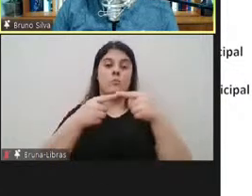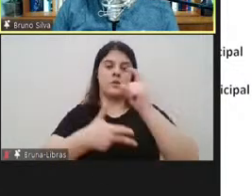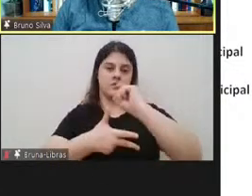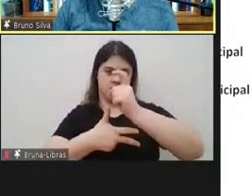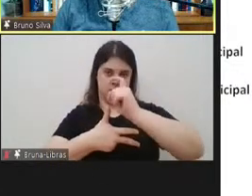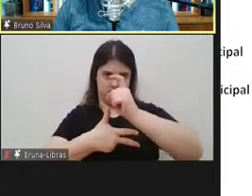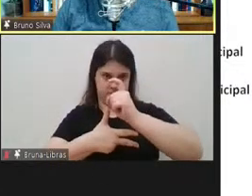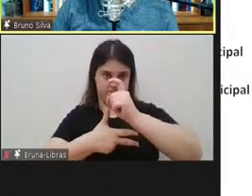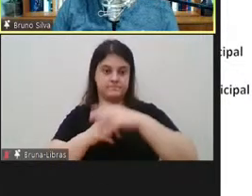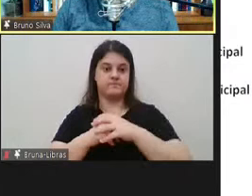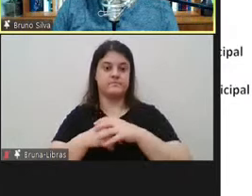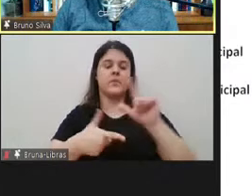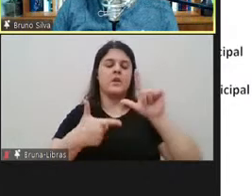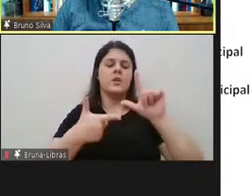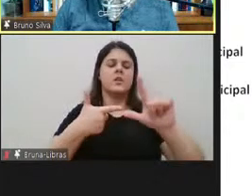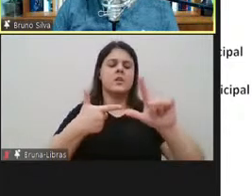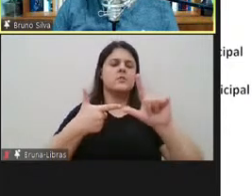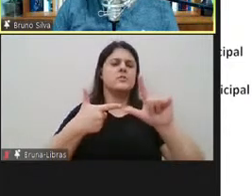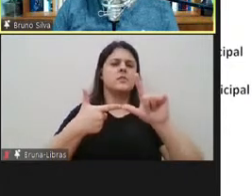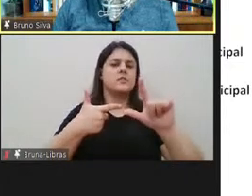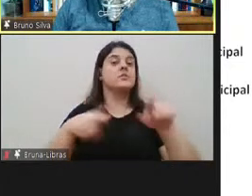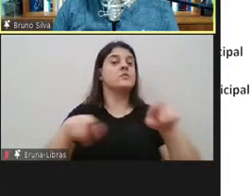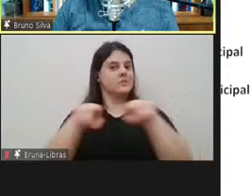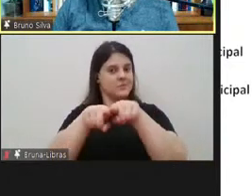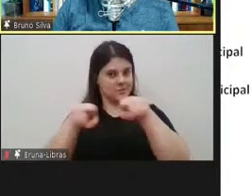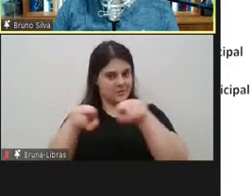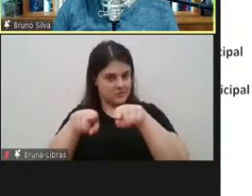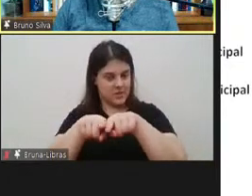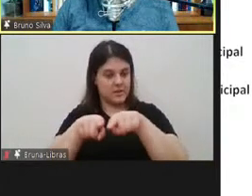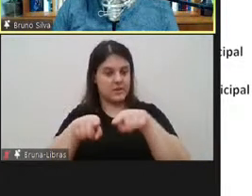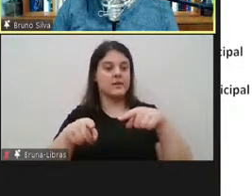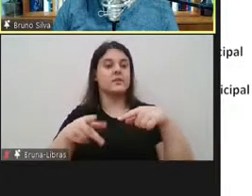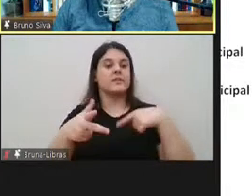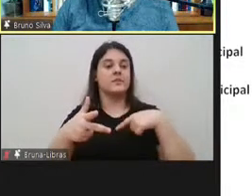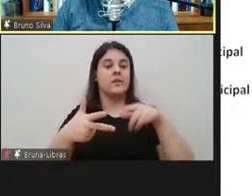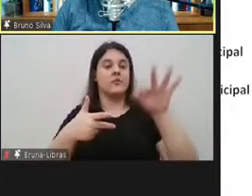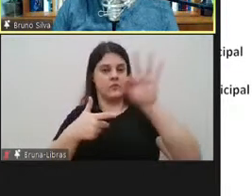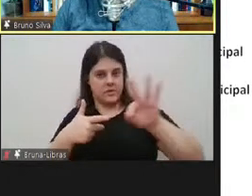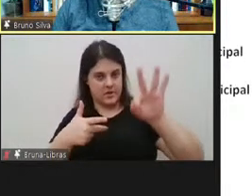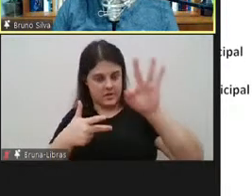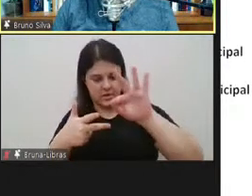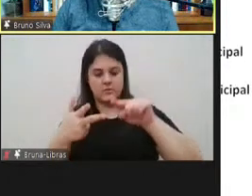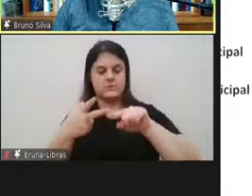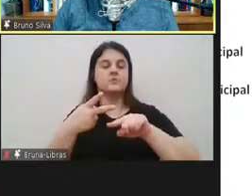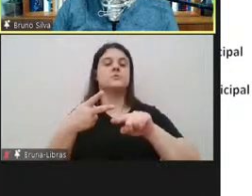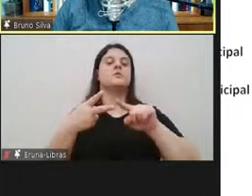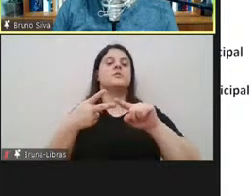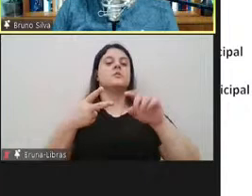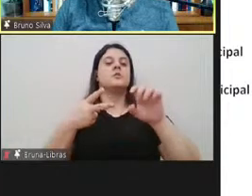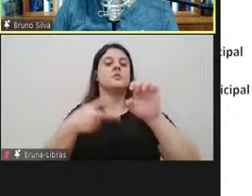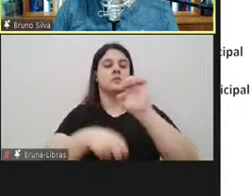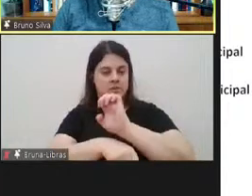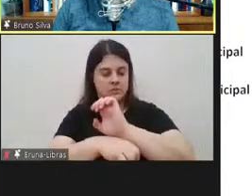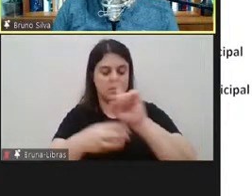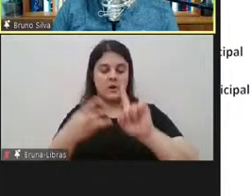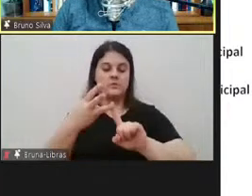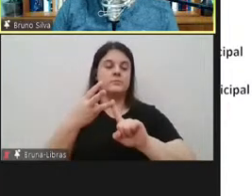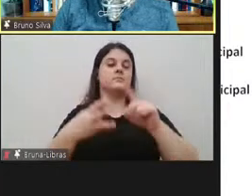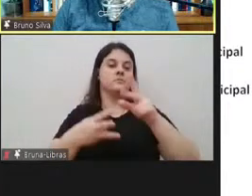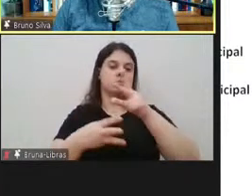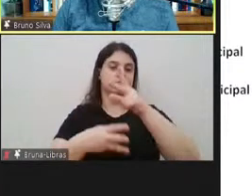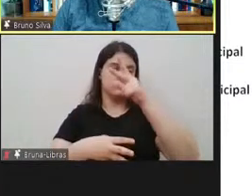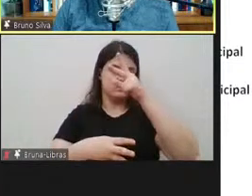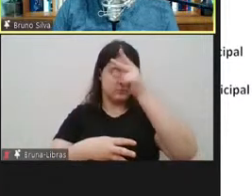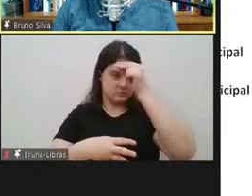perfeito quando eu falo em legislativo mesma lógica eu falo e legislativo Federal Fórum legislativo estadual e fala